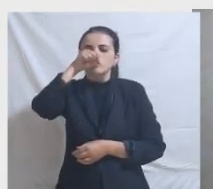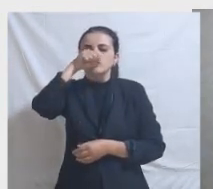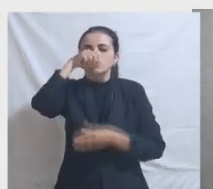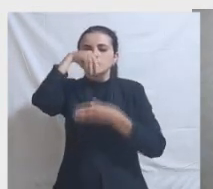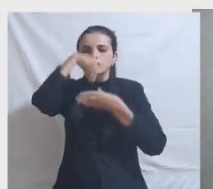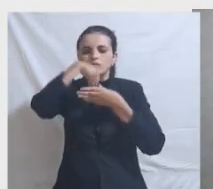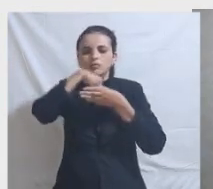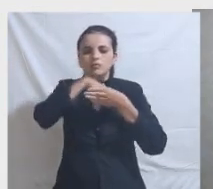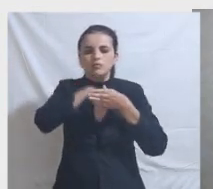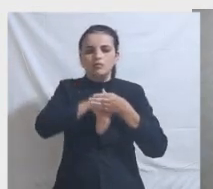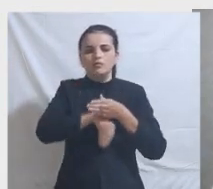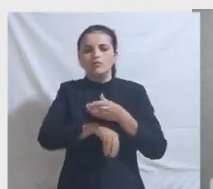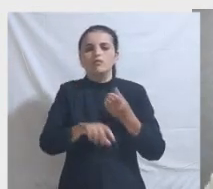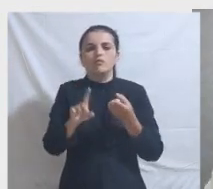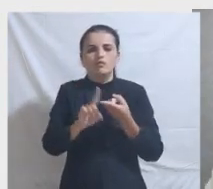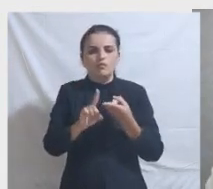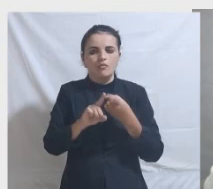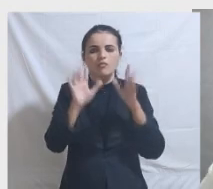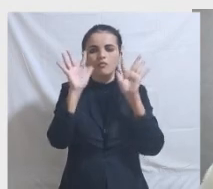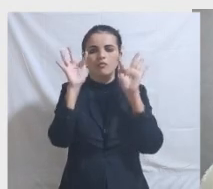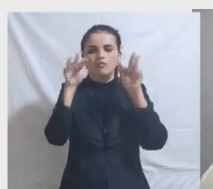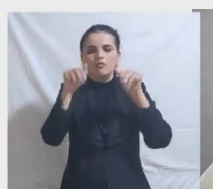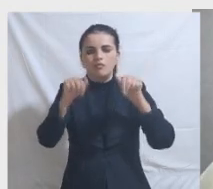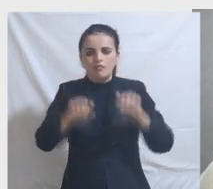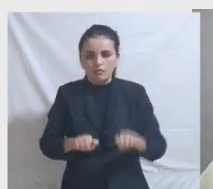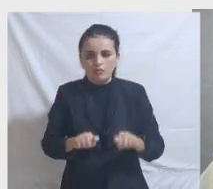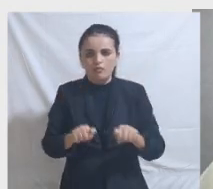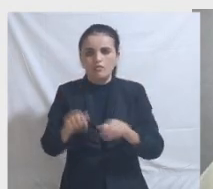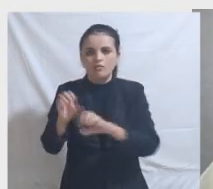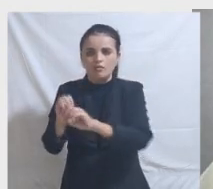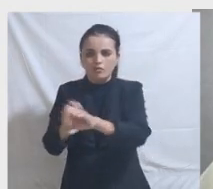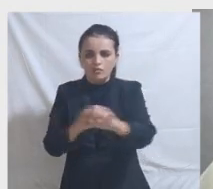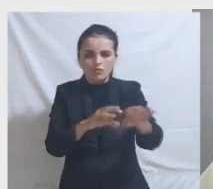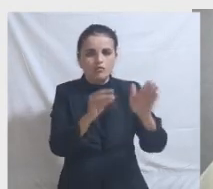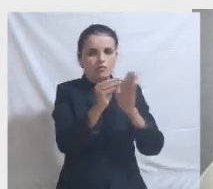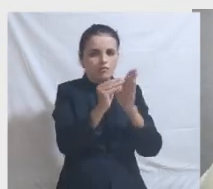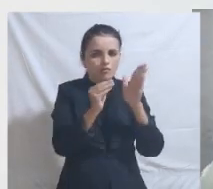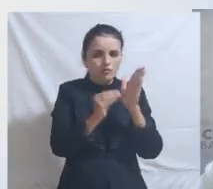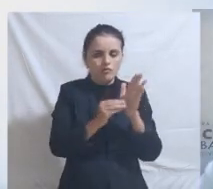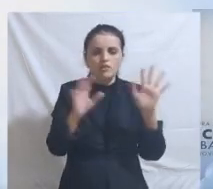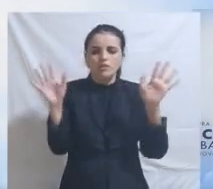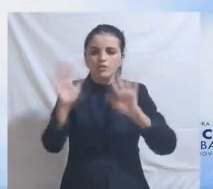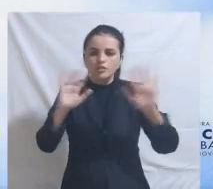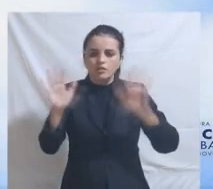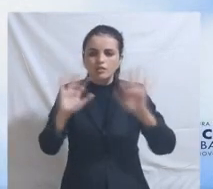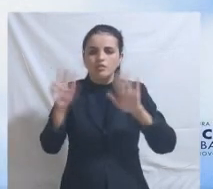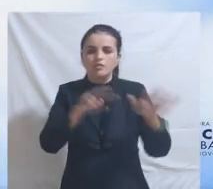finaliza o conteúdo, certo? Então, espero que vocês tenham entendido. Tchau e até a próxima semana.